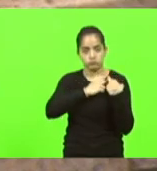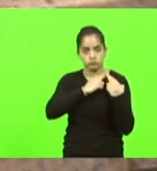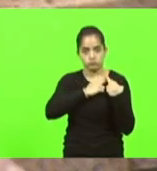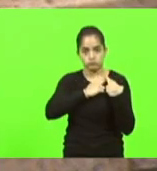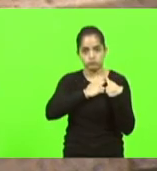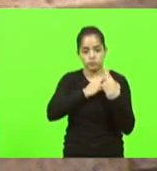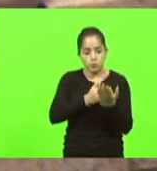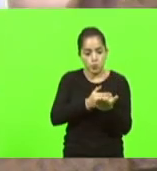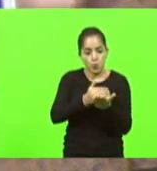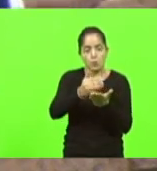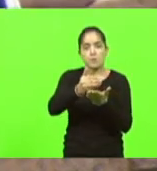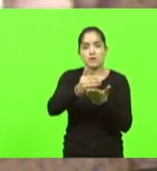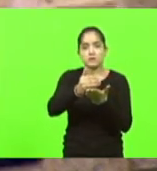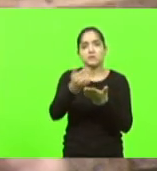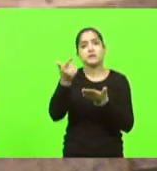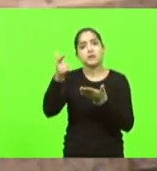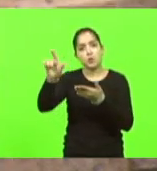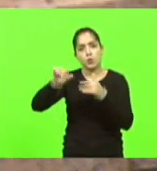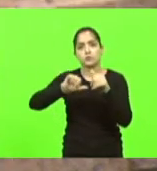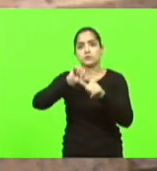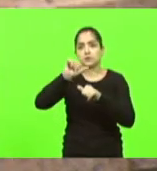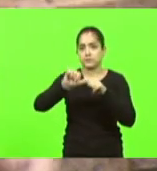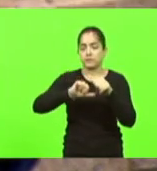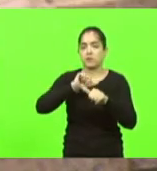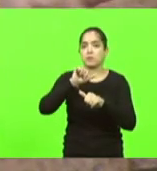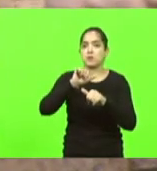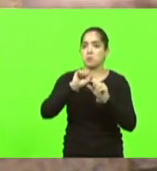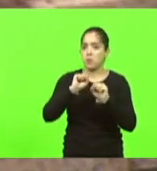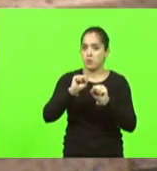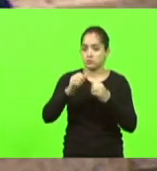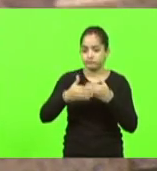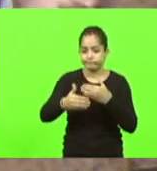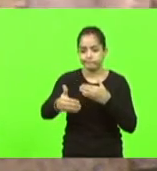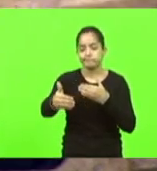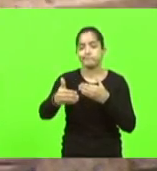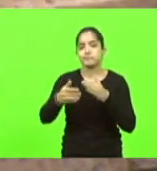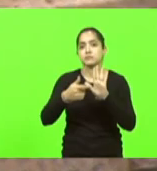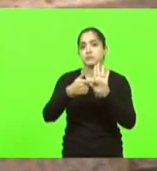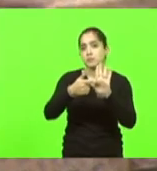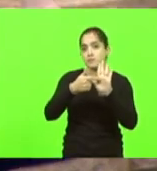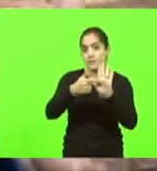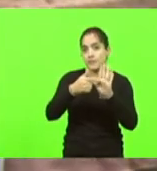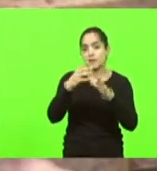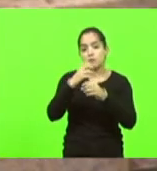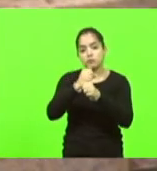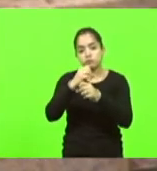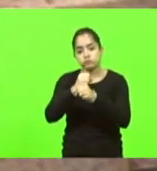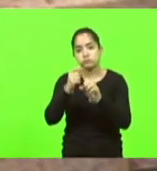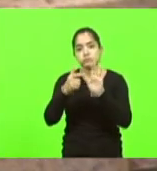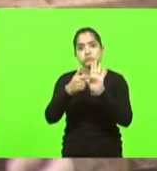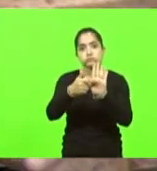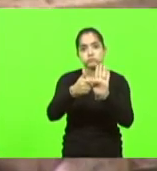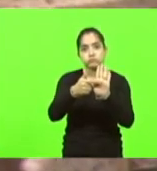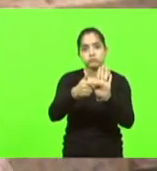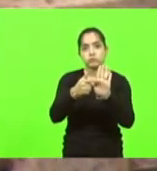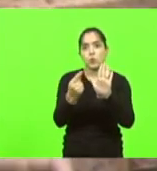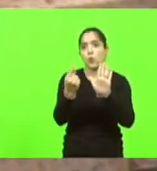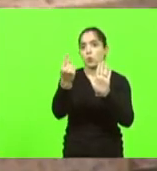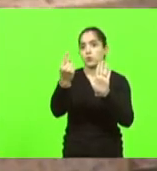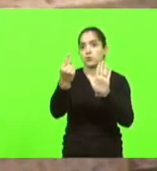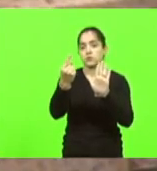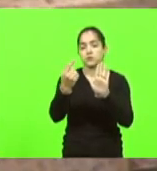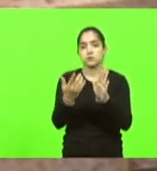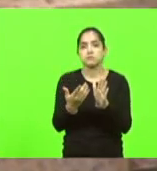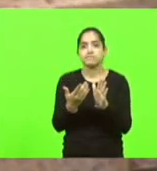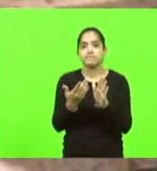no início do mandato provavelmente teremos uma outra reforma previdenciária as contas estão aí os números estão aí a matemática é imperativa não é como